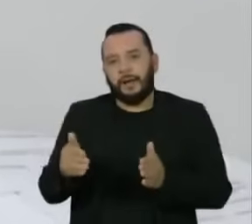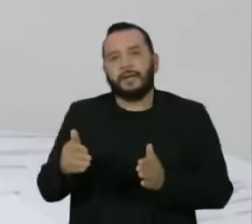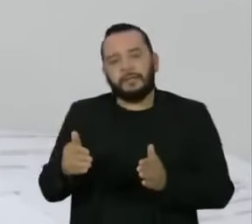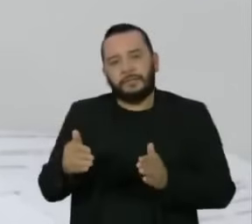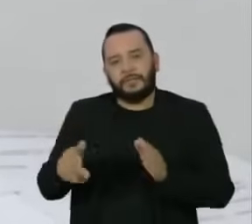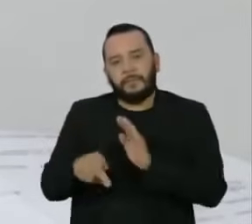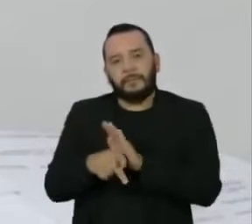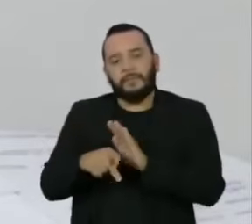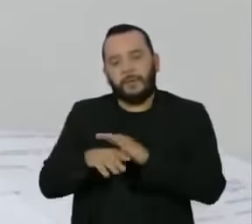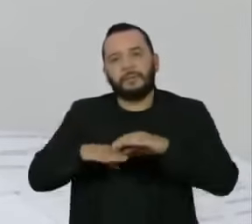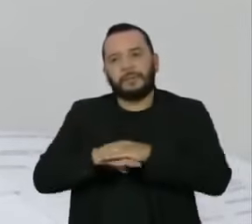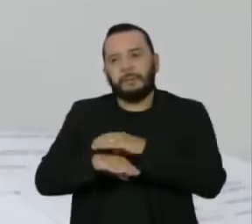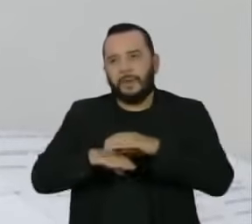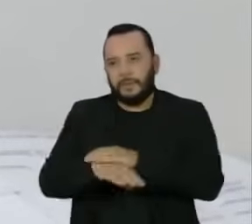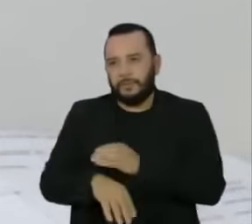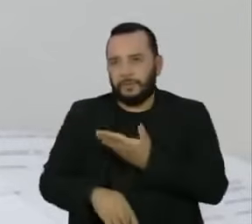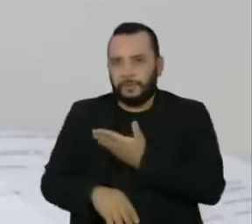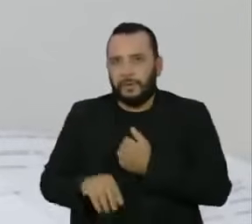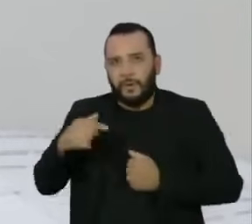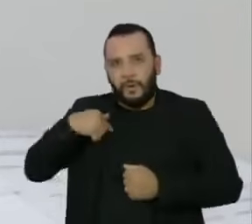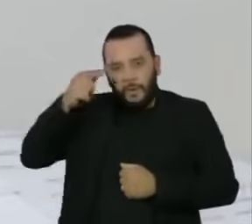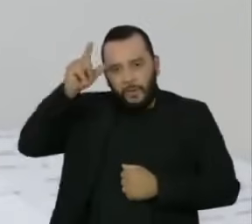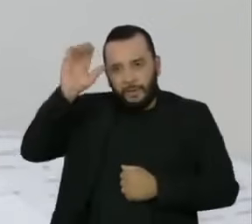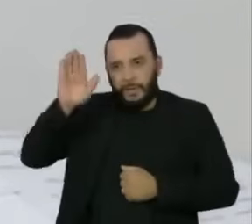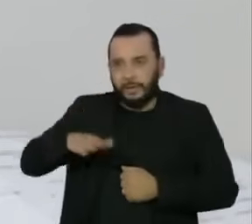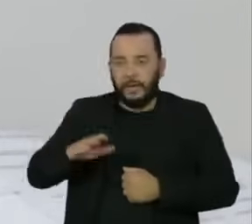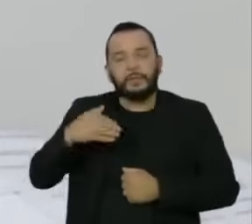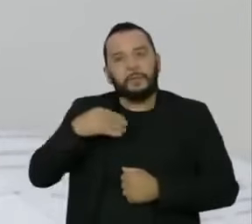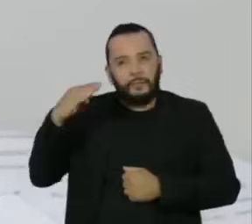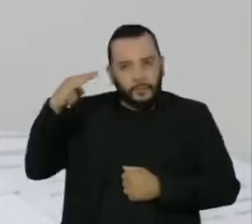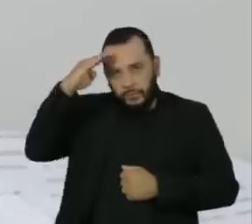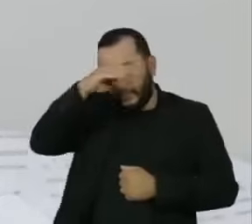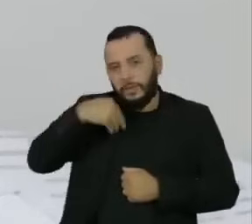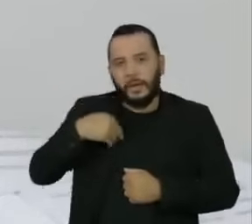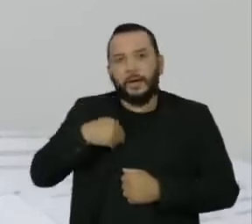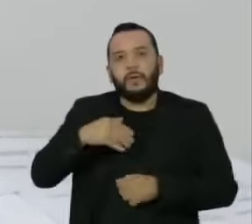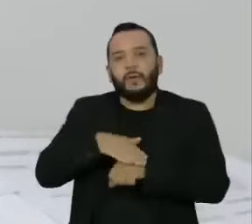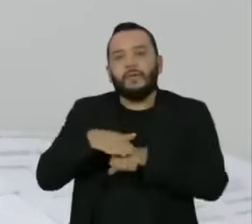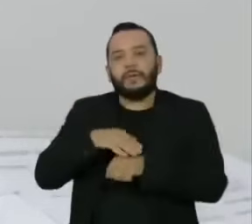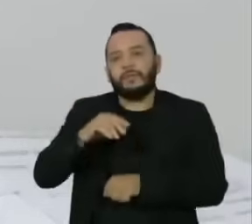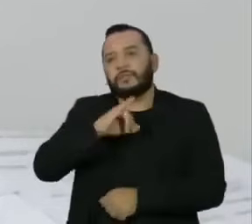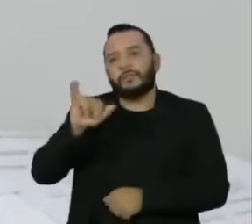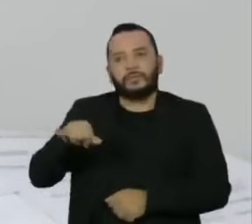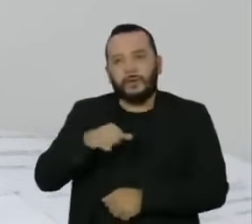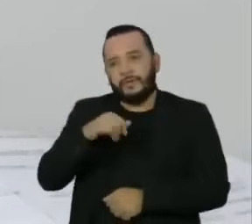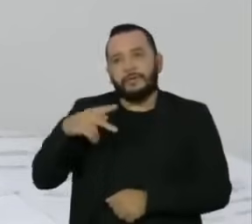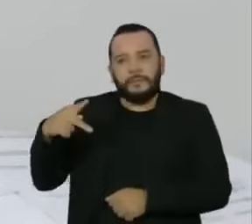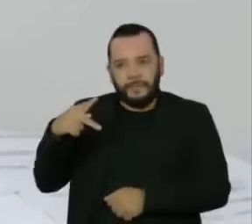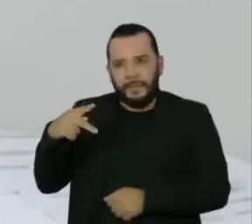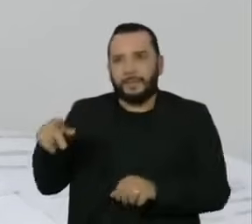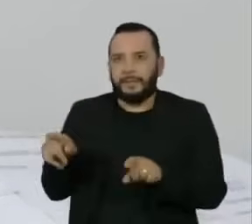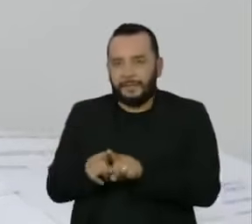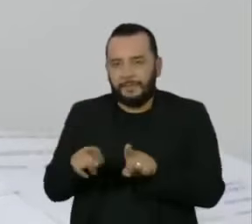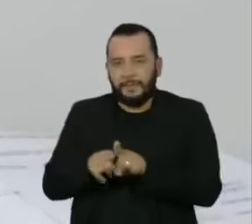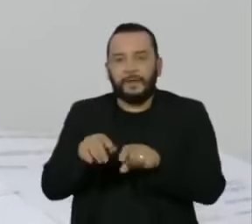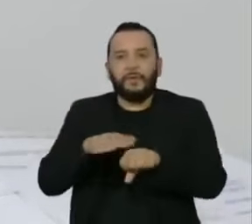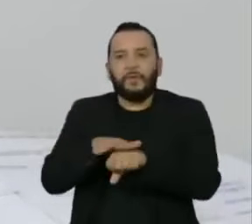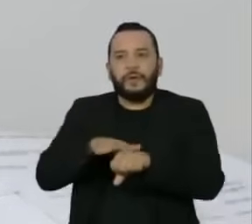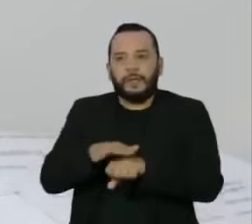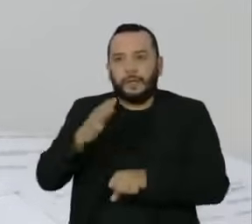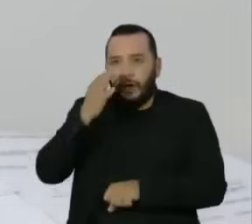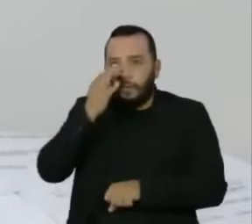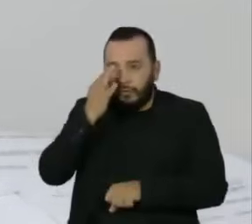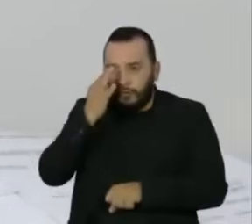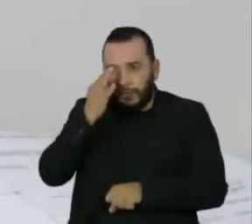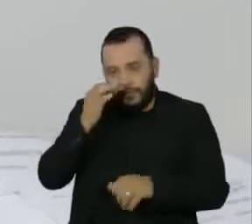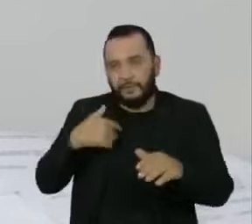Ontem à tarde, Jair Bolsonaro concedeu uma entrevista à Rede Jovem Pan e, ao mesmo tempo, transmitiu a conversa ao vivo